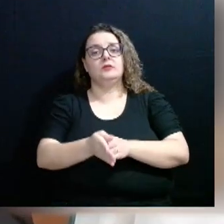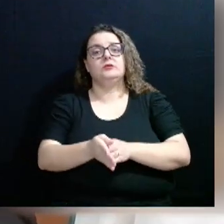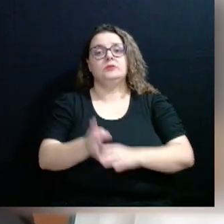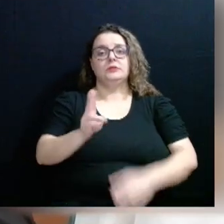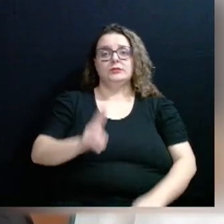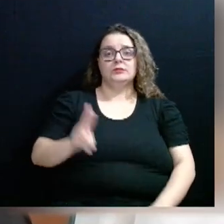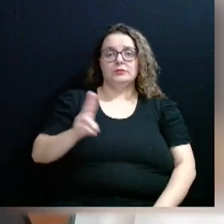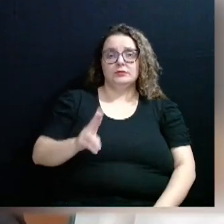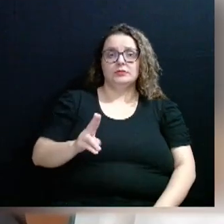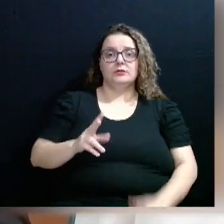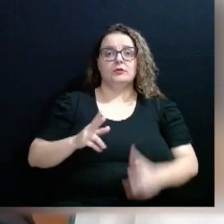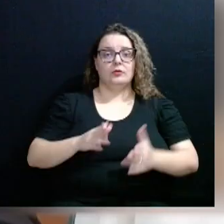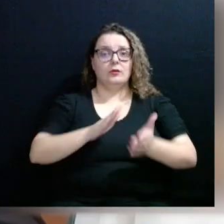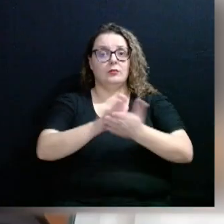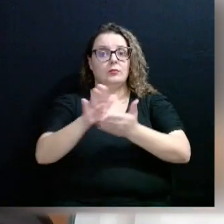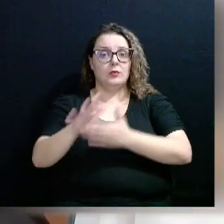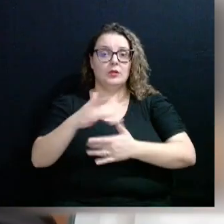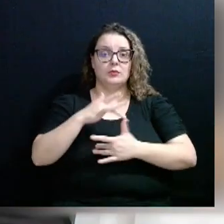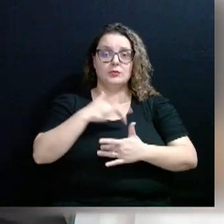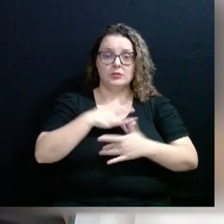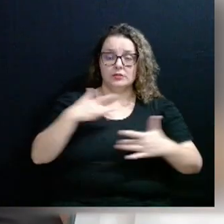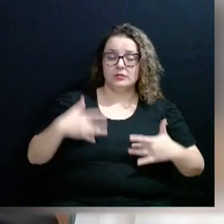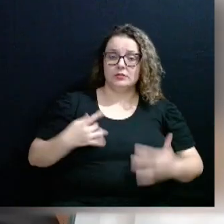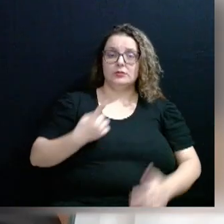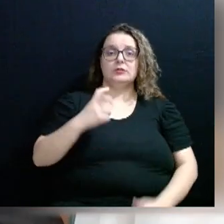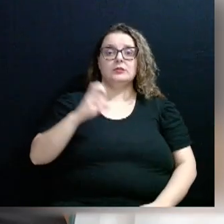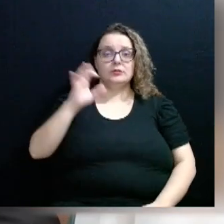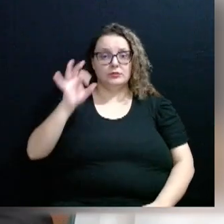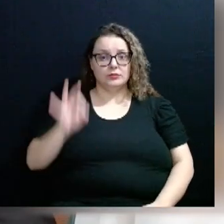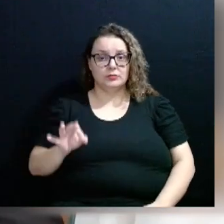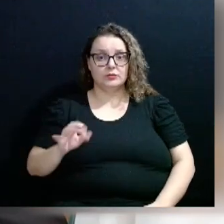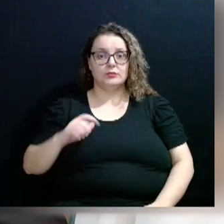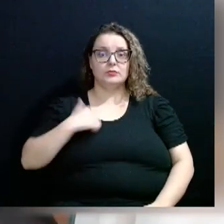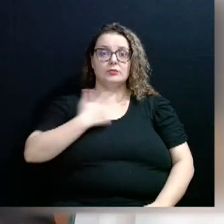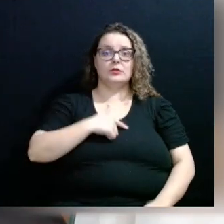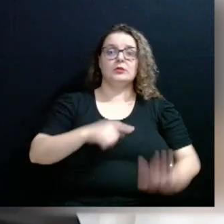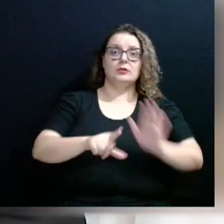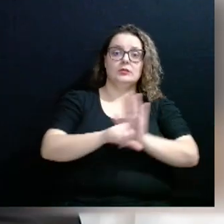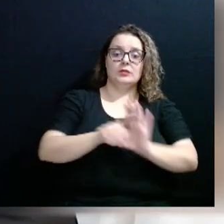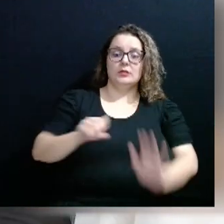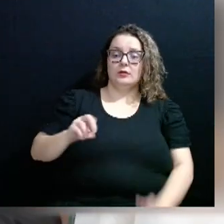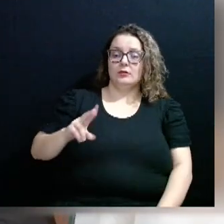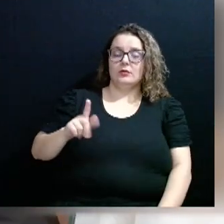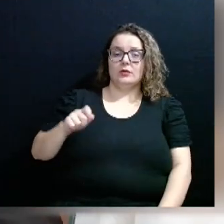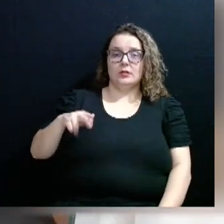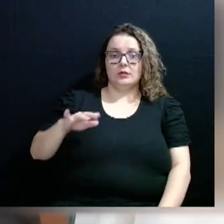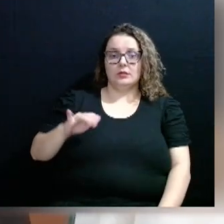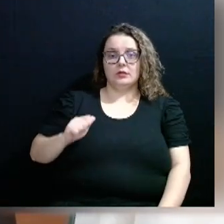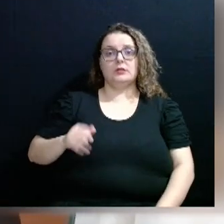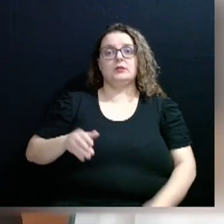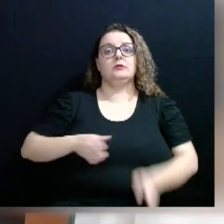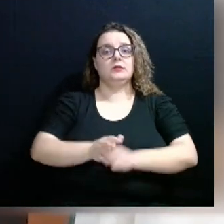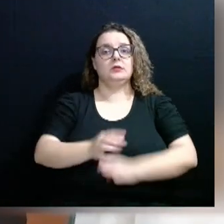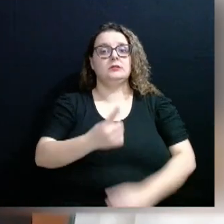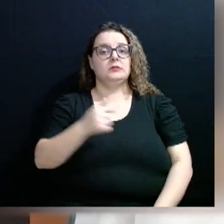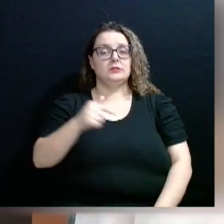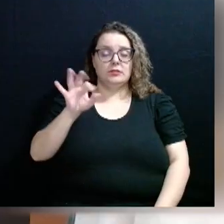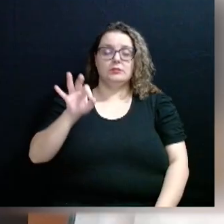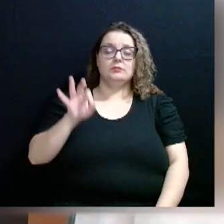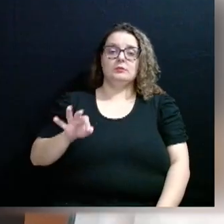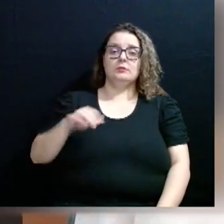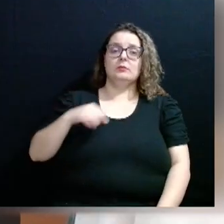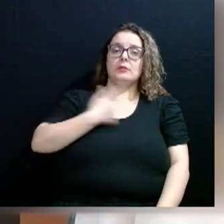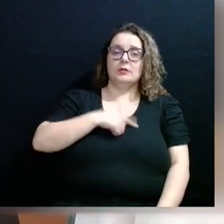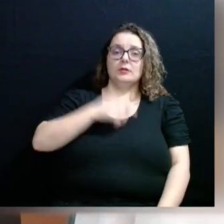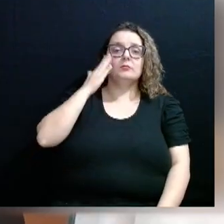gasto na saúde seriam 15%, o que a nossa lei orgânica recomenda são 17%, mas a gente sabe que Campinas tem gastado